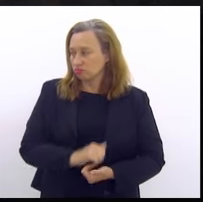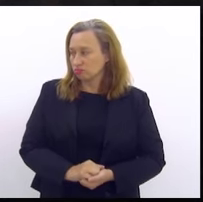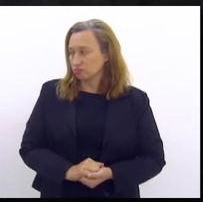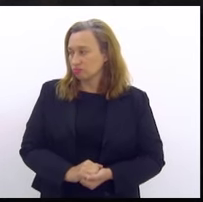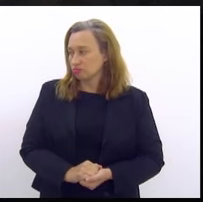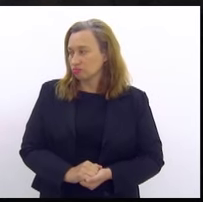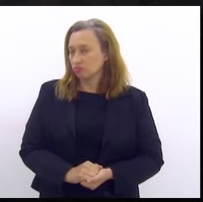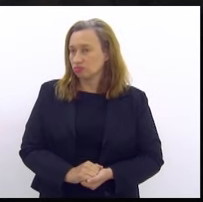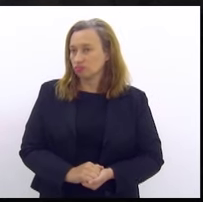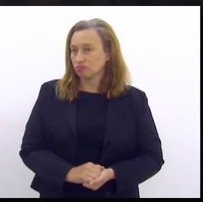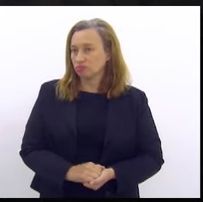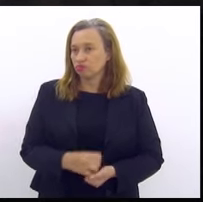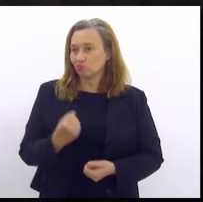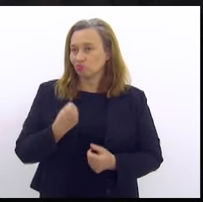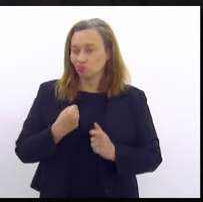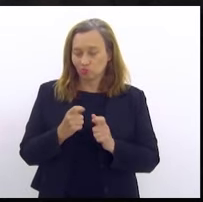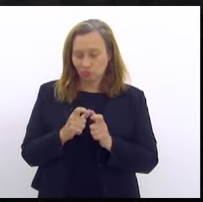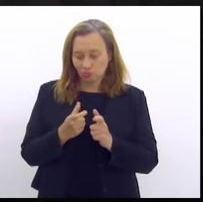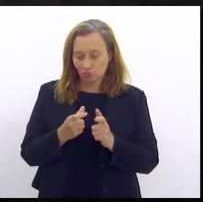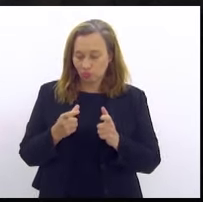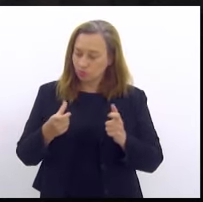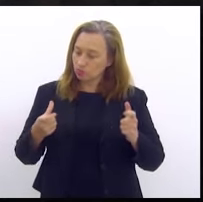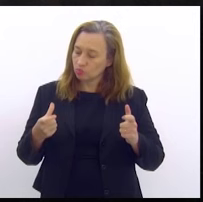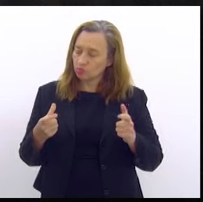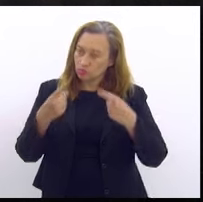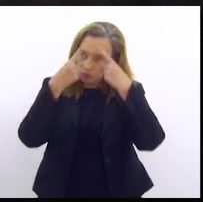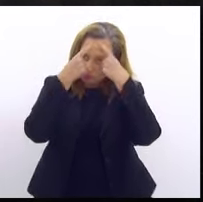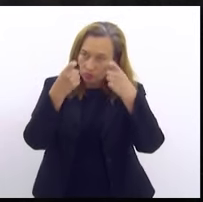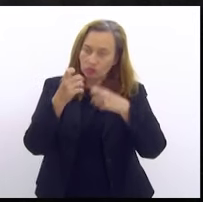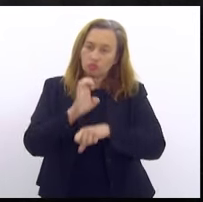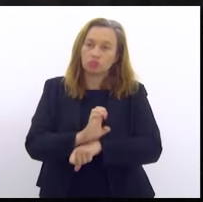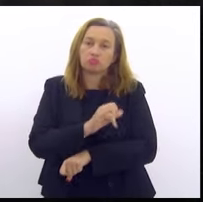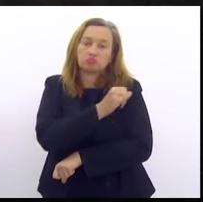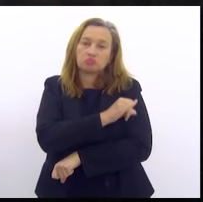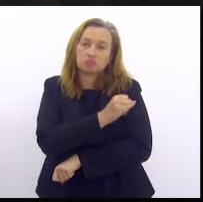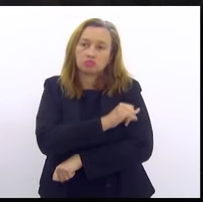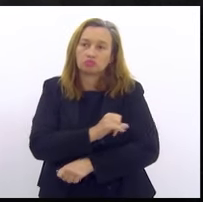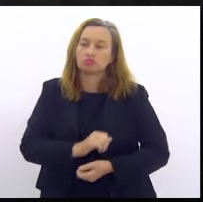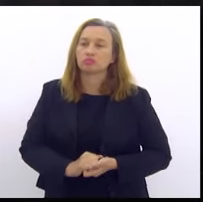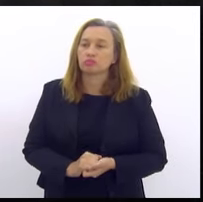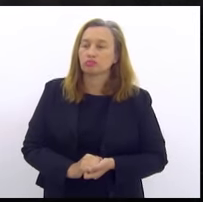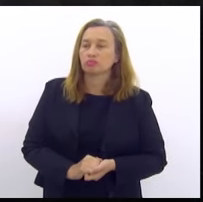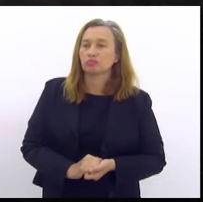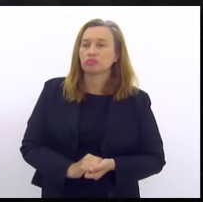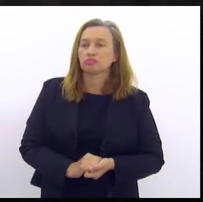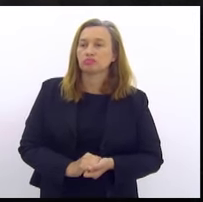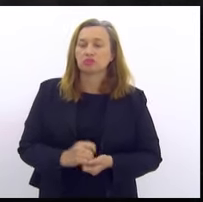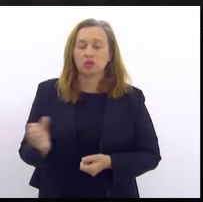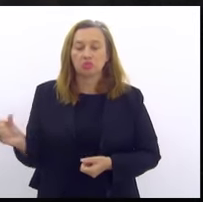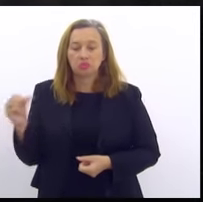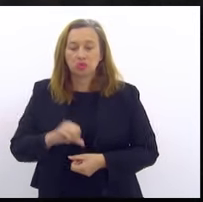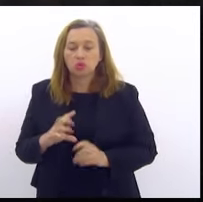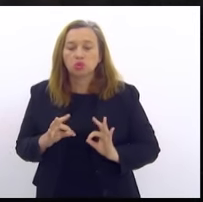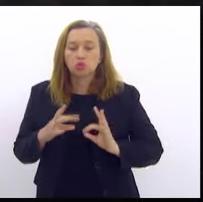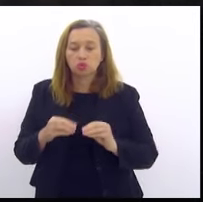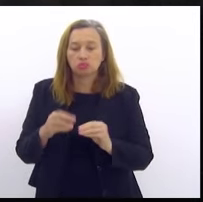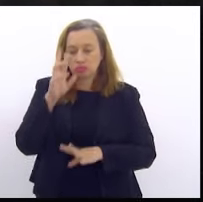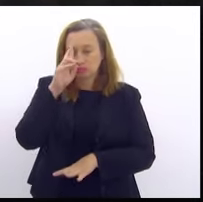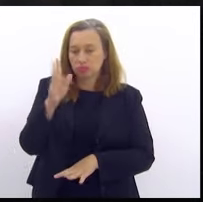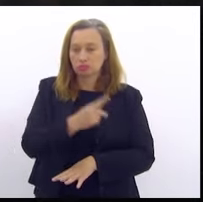com o aumento, o crescimento da violência no estado do Rio de Janeiro. E o pior de tudo, senhor